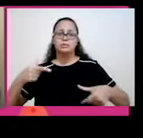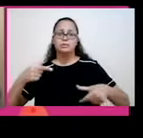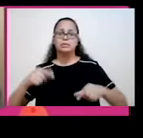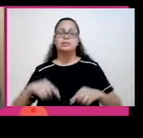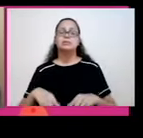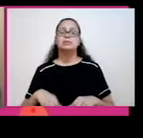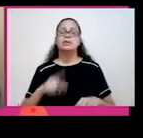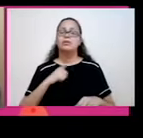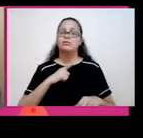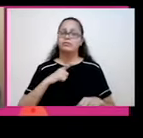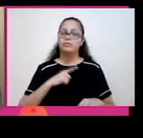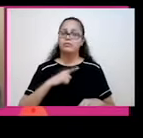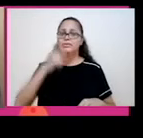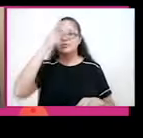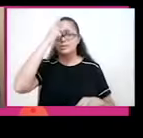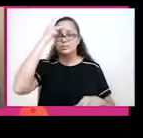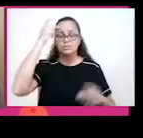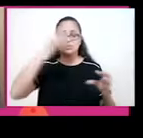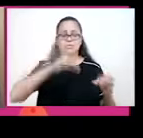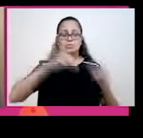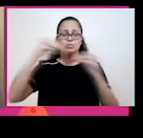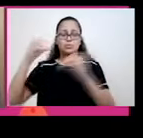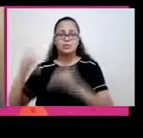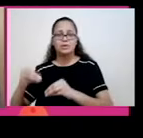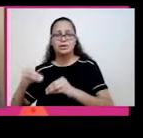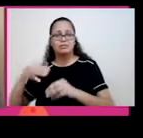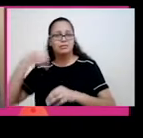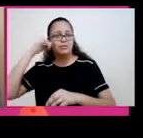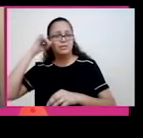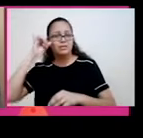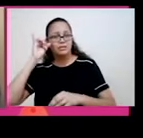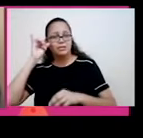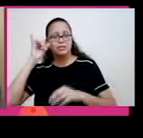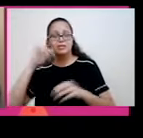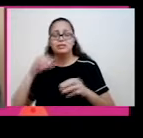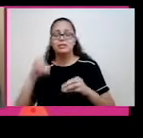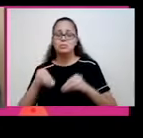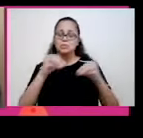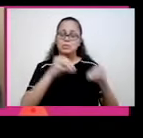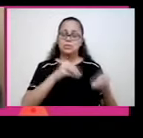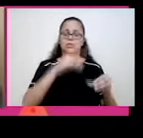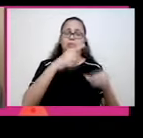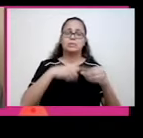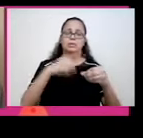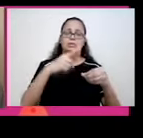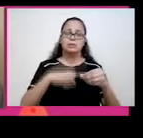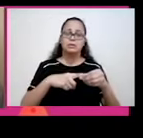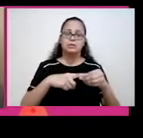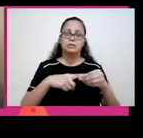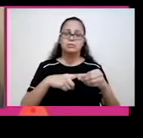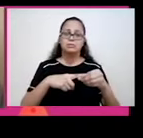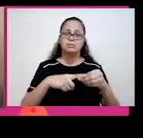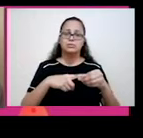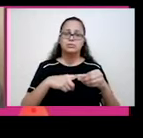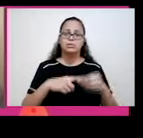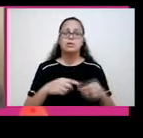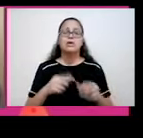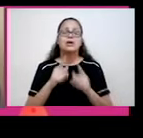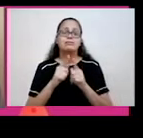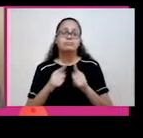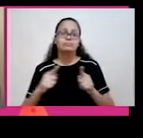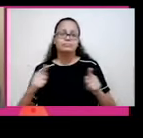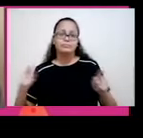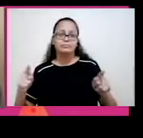rural, logicamente, porque a substituição da mão de obra humana pela máquina no campo, e também trouxe a produtividade, o aumento